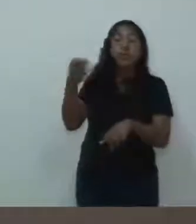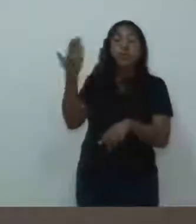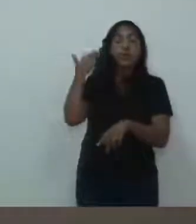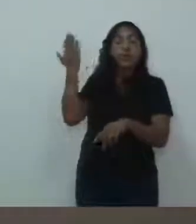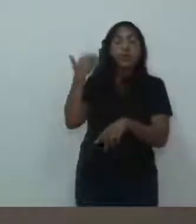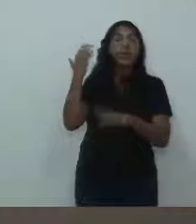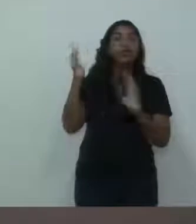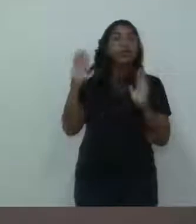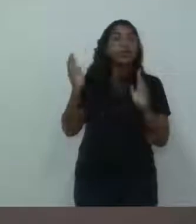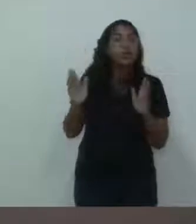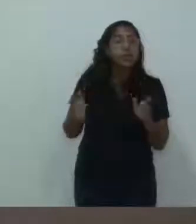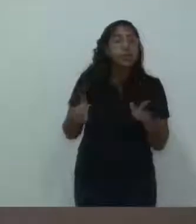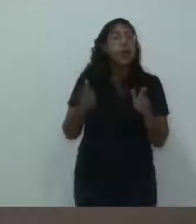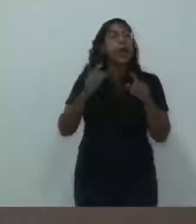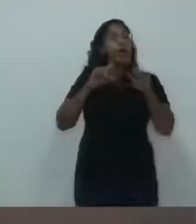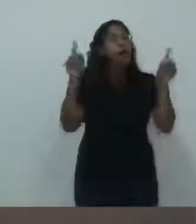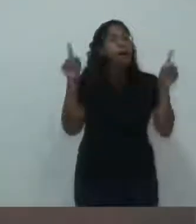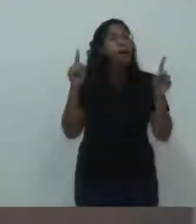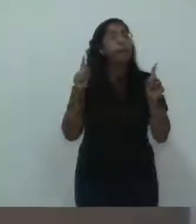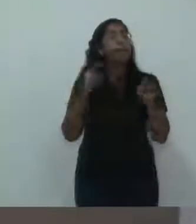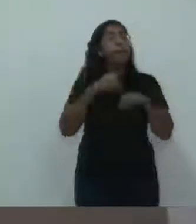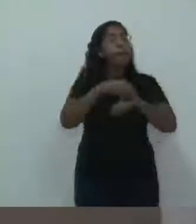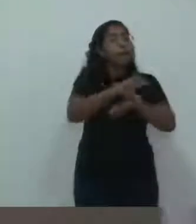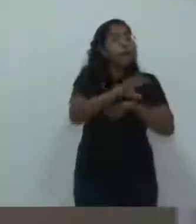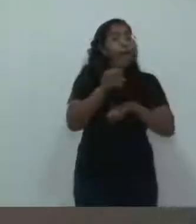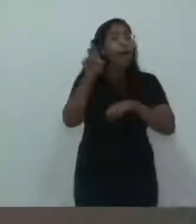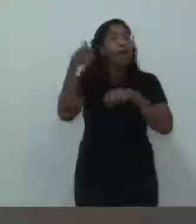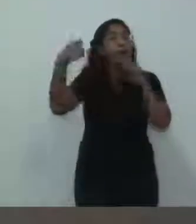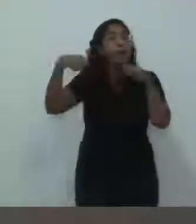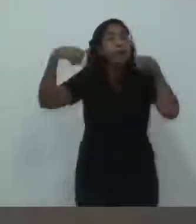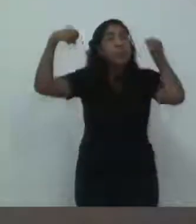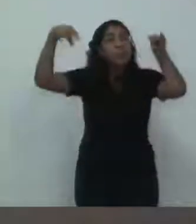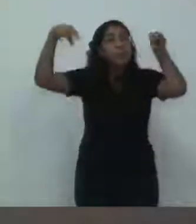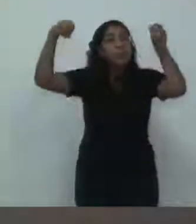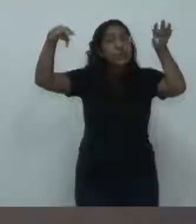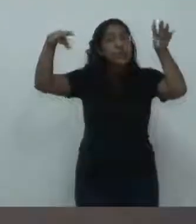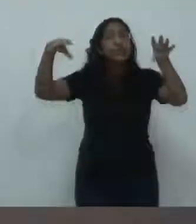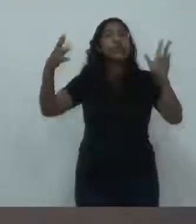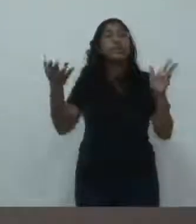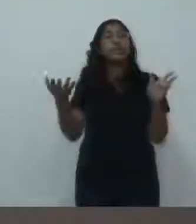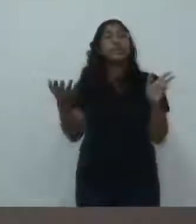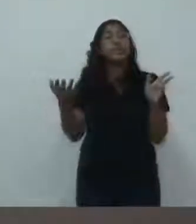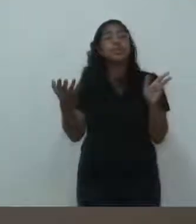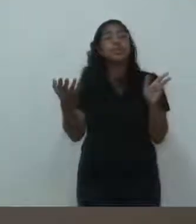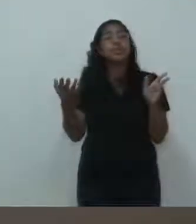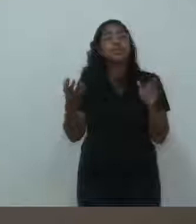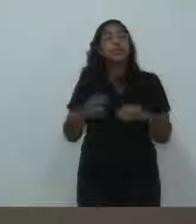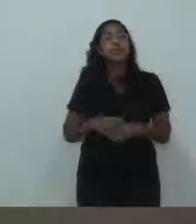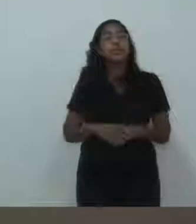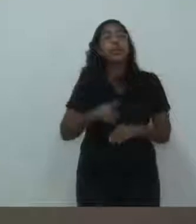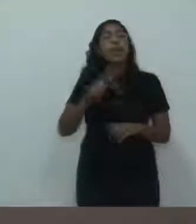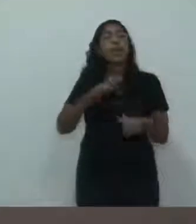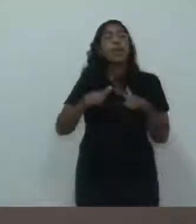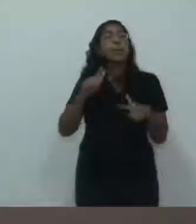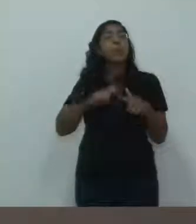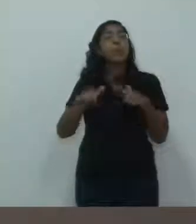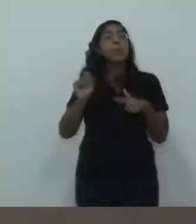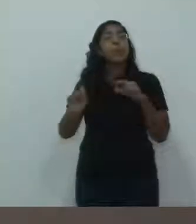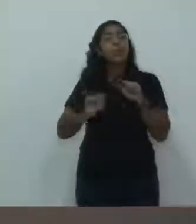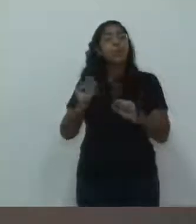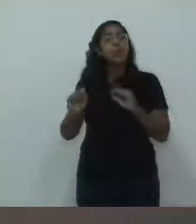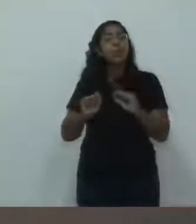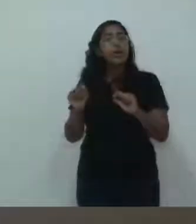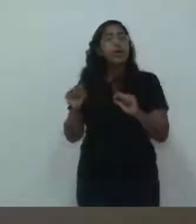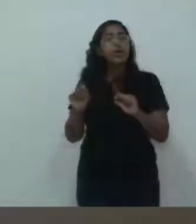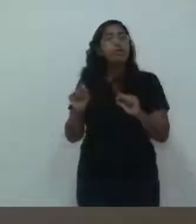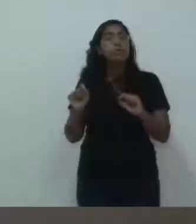da iluminação no lago, no final da Rua Tóquio, quando chega ali no Vida Nova. Qual que é o problema que a gente enfrenta ali? Quase